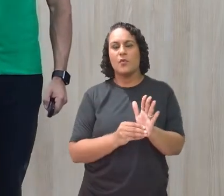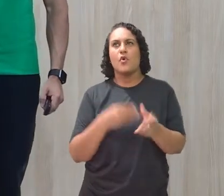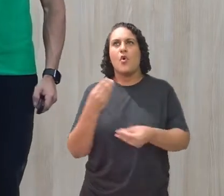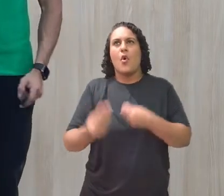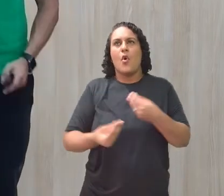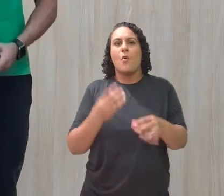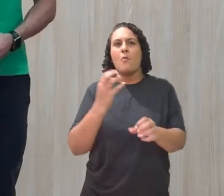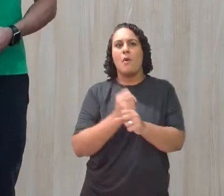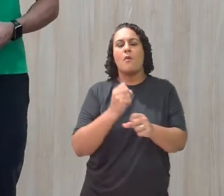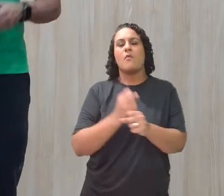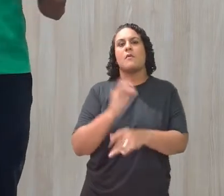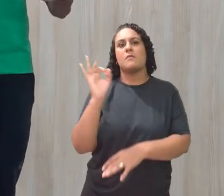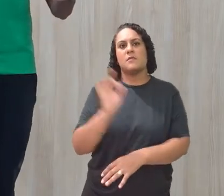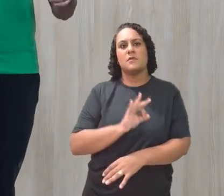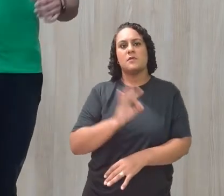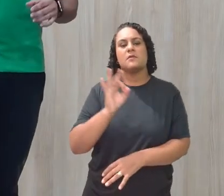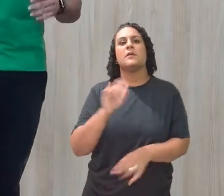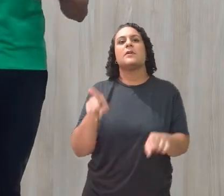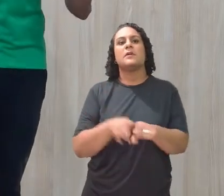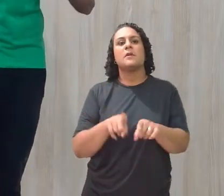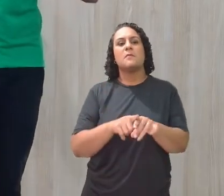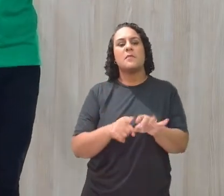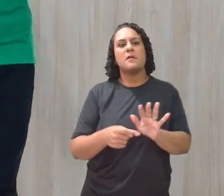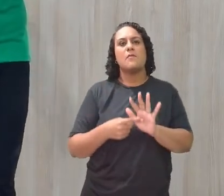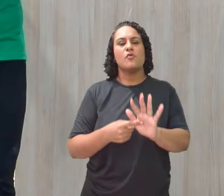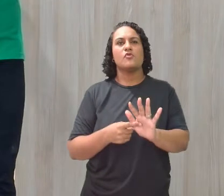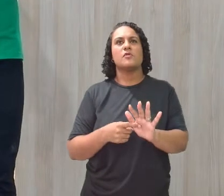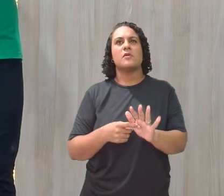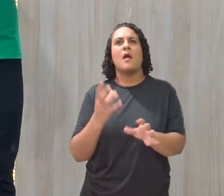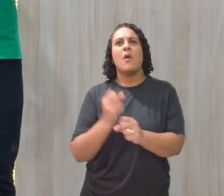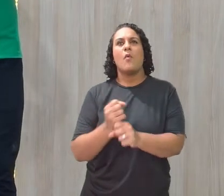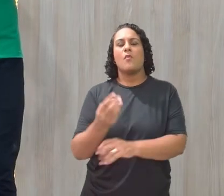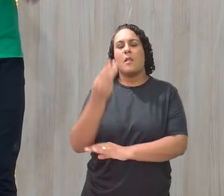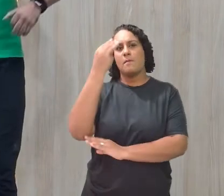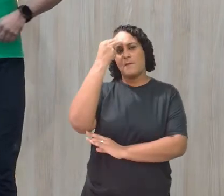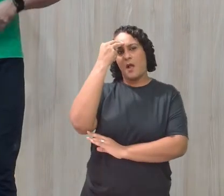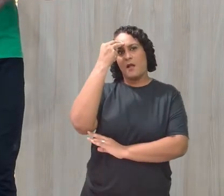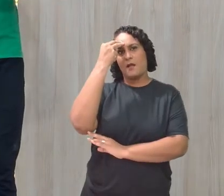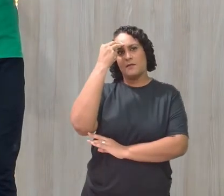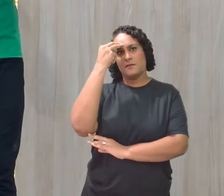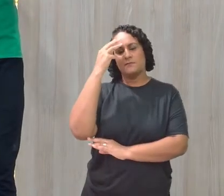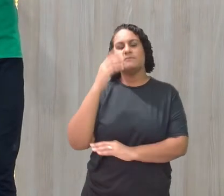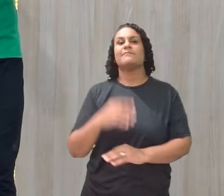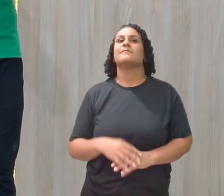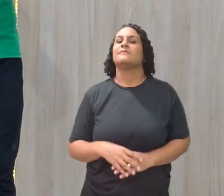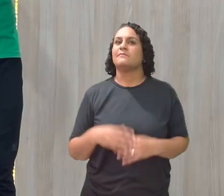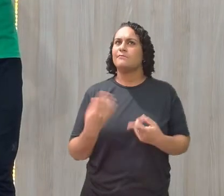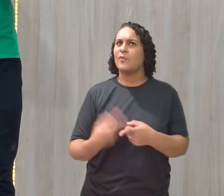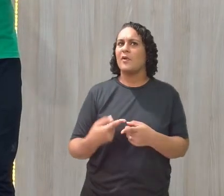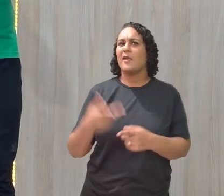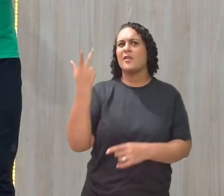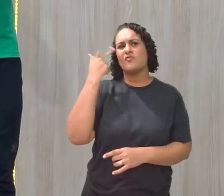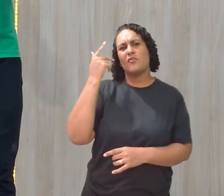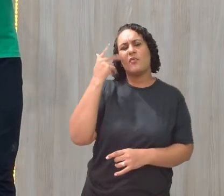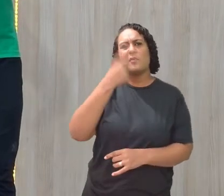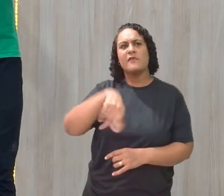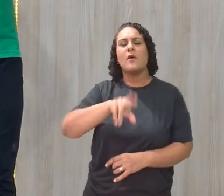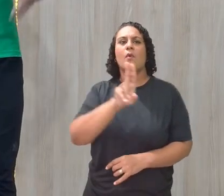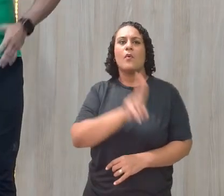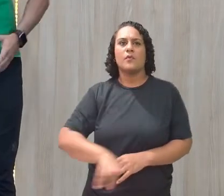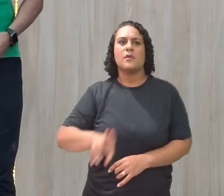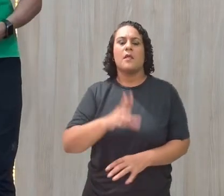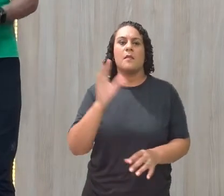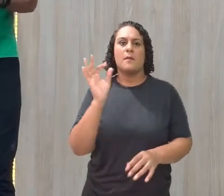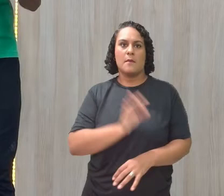cálculo de porcentagem. Vamos trazer a ideia do cálculo mental da porcentagem, certo? Porque, geralmente, quando você vai utilizar